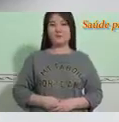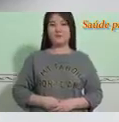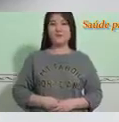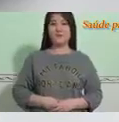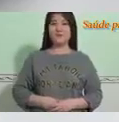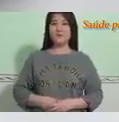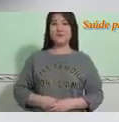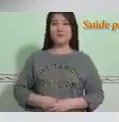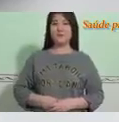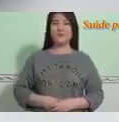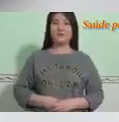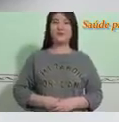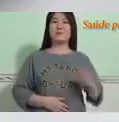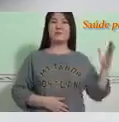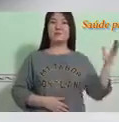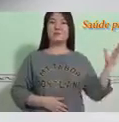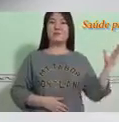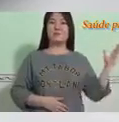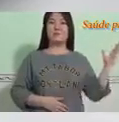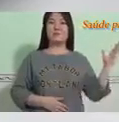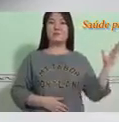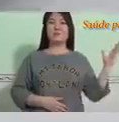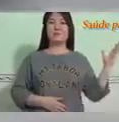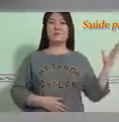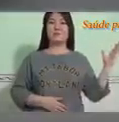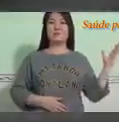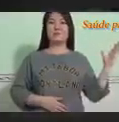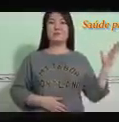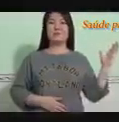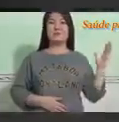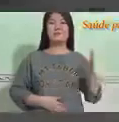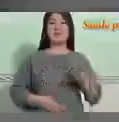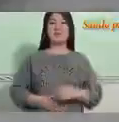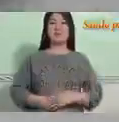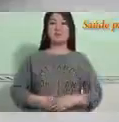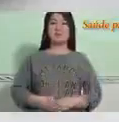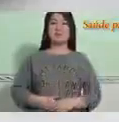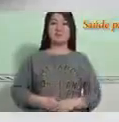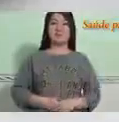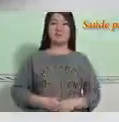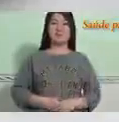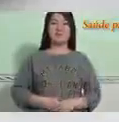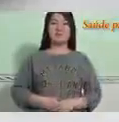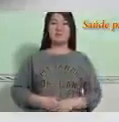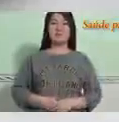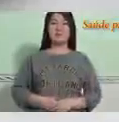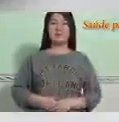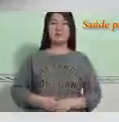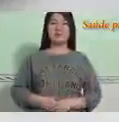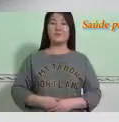podem permanecer fora do corpo, em superfícies como o plástico,